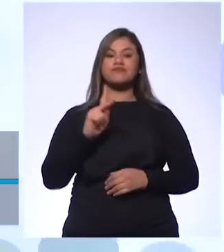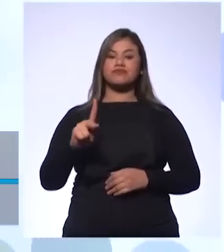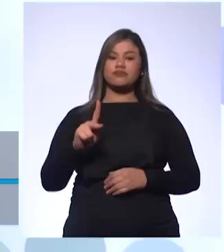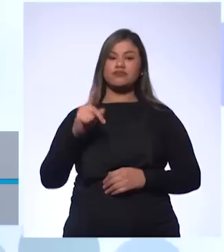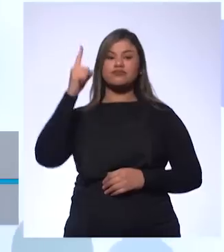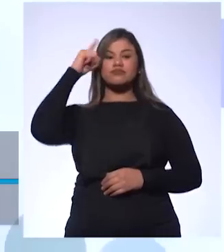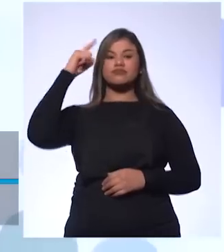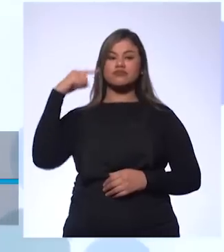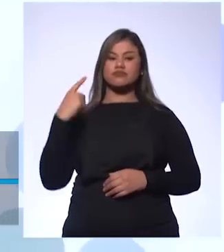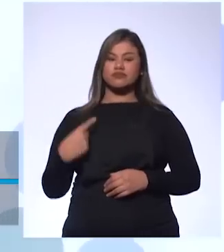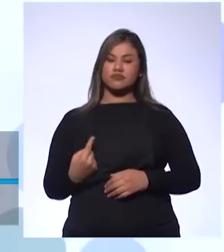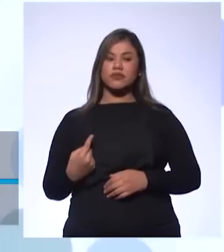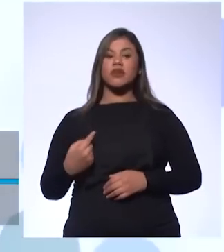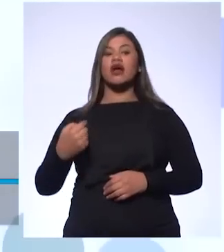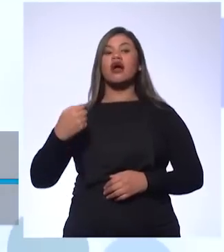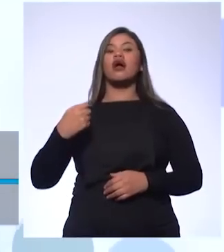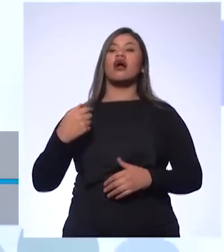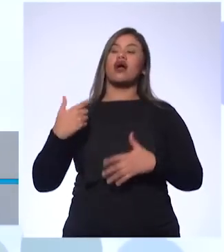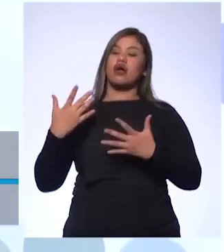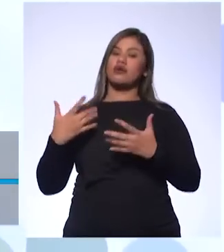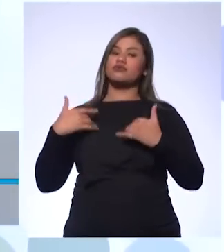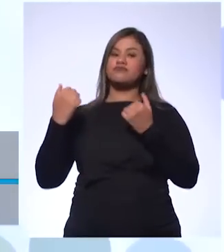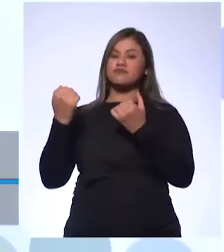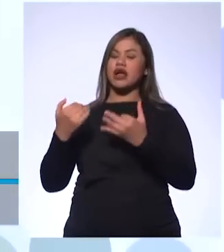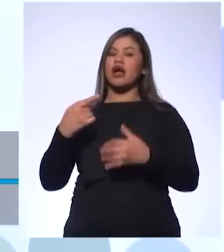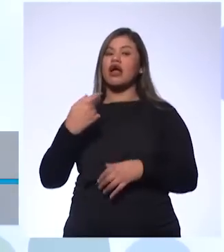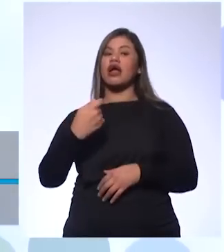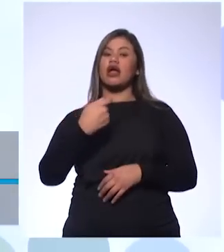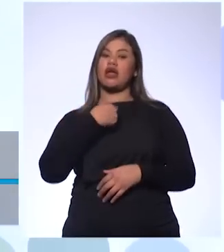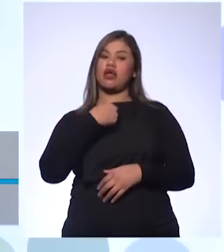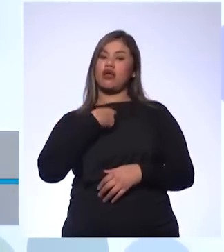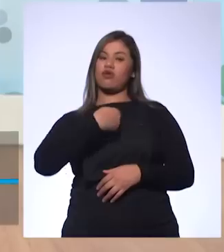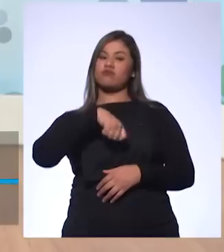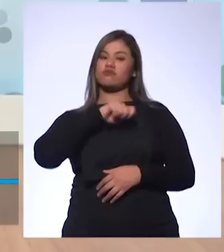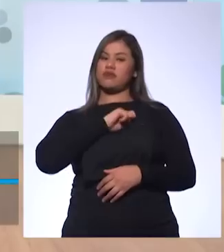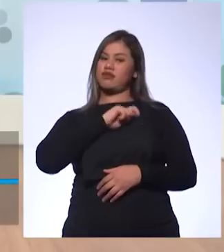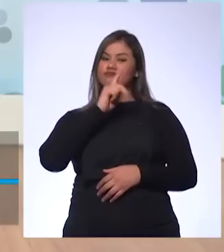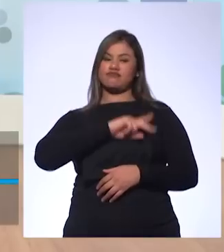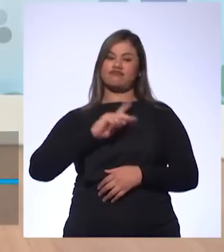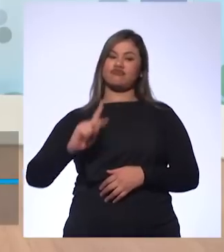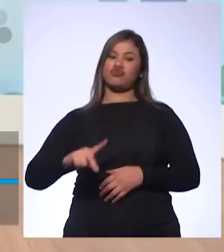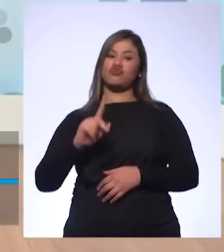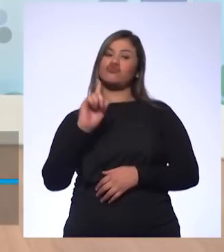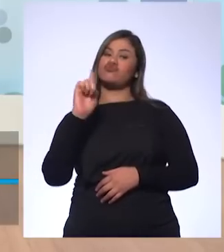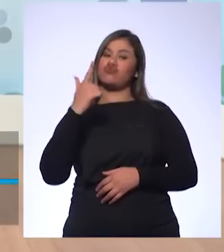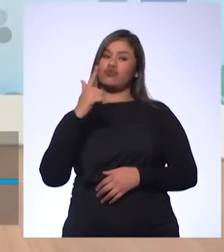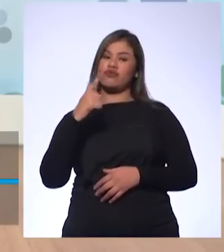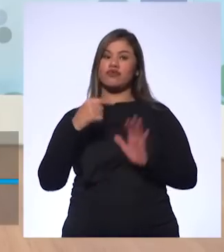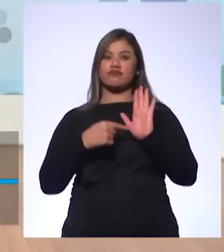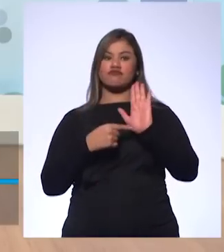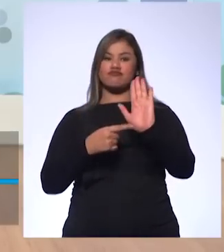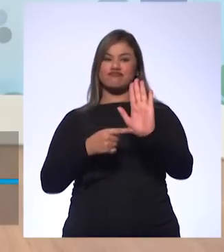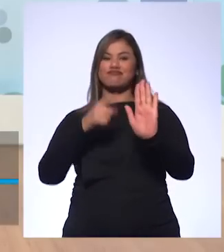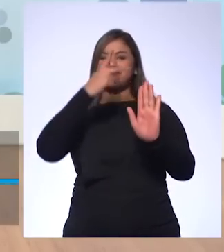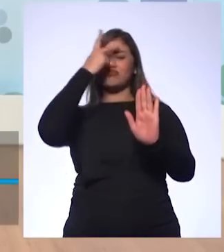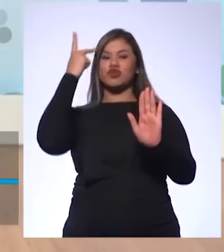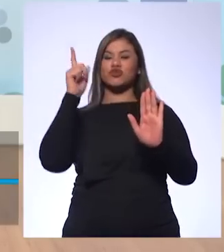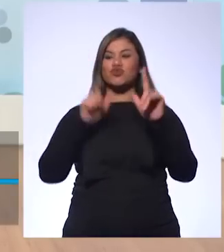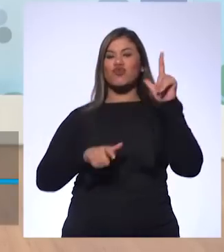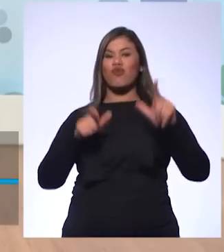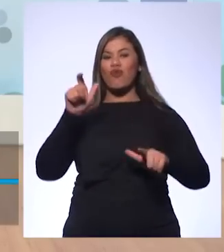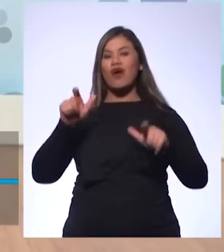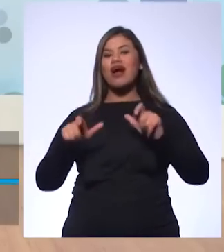professor de geografia, é claro, eu vou Uhum. trazer grandes geógrafos. Claro. Claro, não tem como. Apresente-os para mim. Eu vou apresentar a